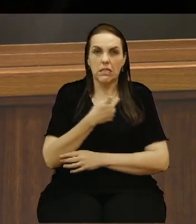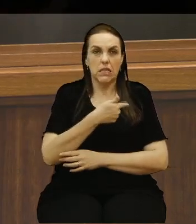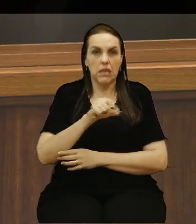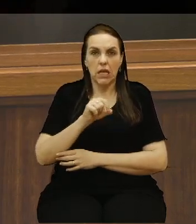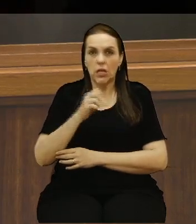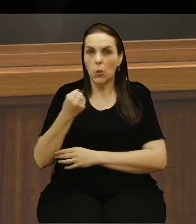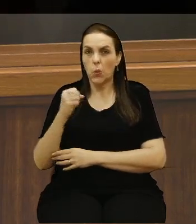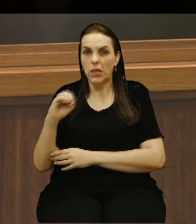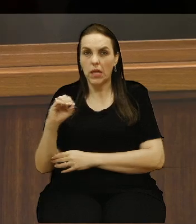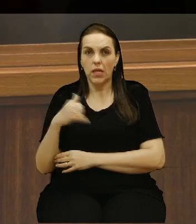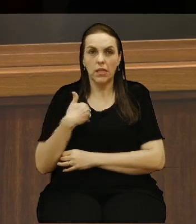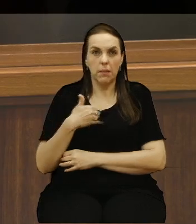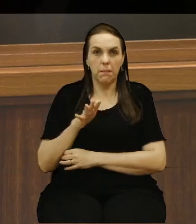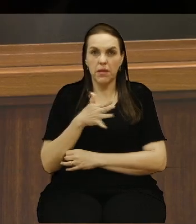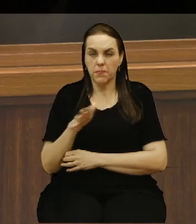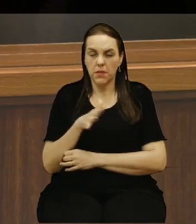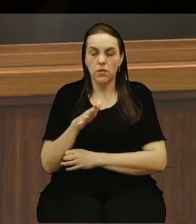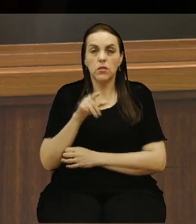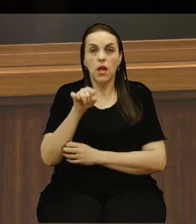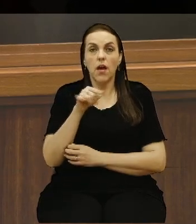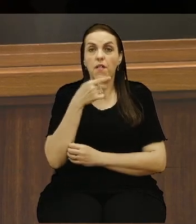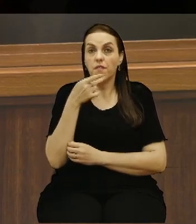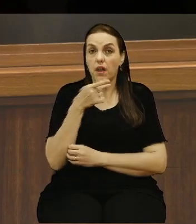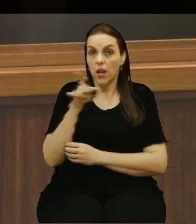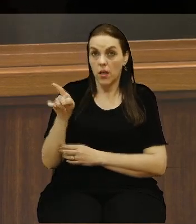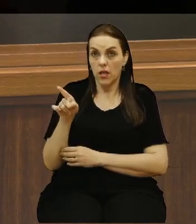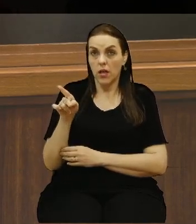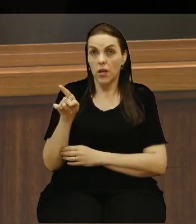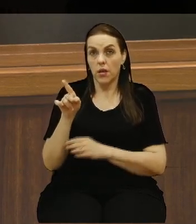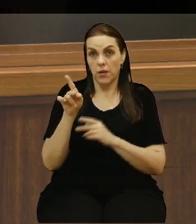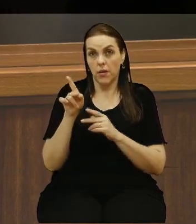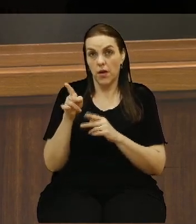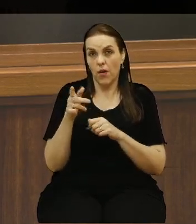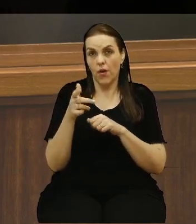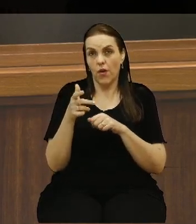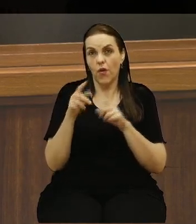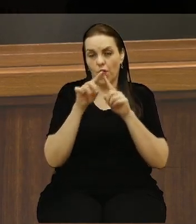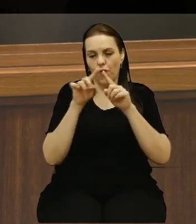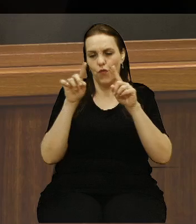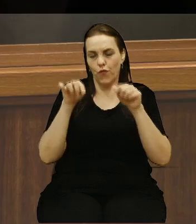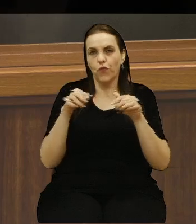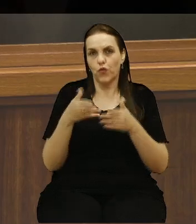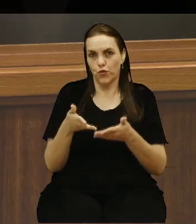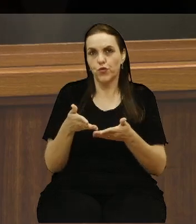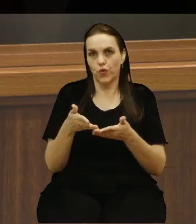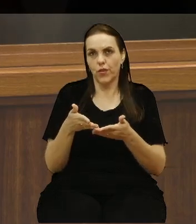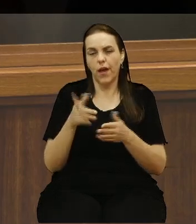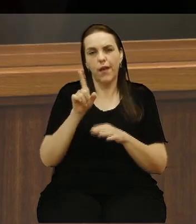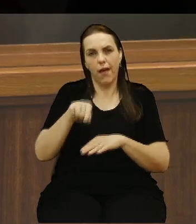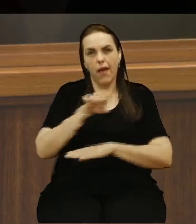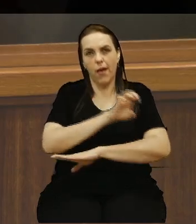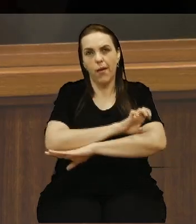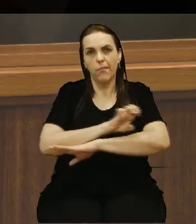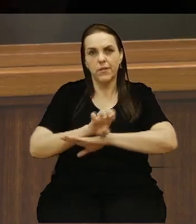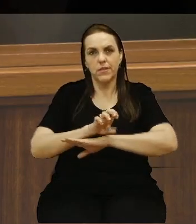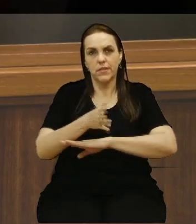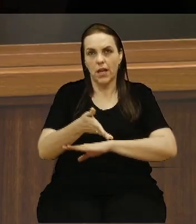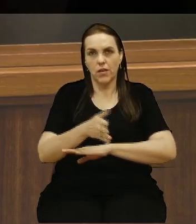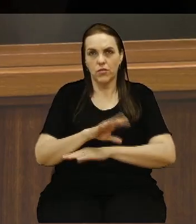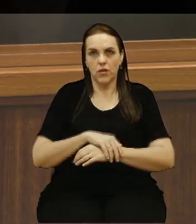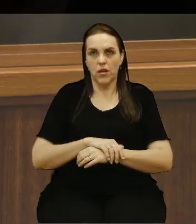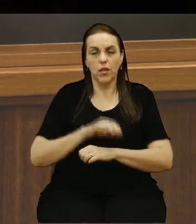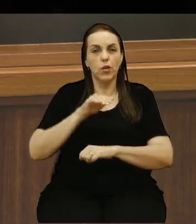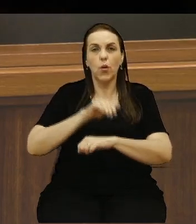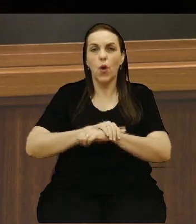anos, e foi dito para ele assim, por os funcionários, aí no caso até era uma estagiária, né? Não culpo quem está lá